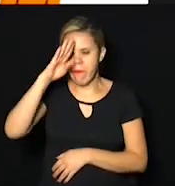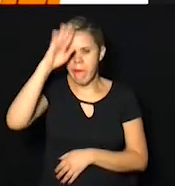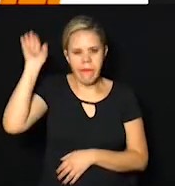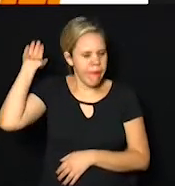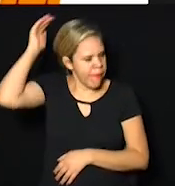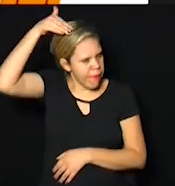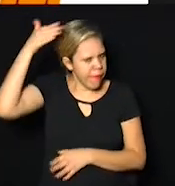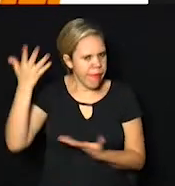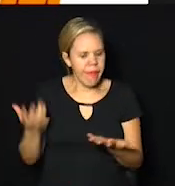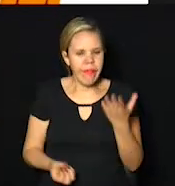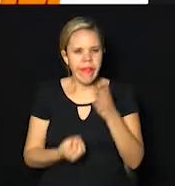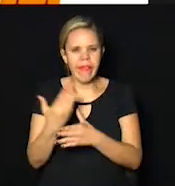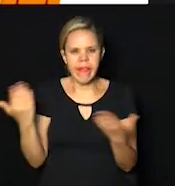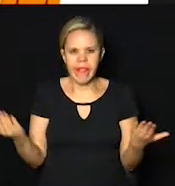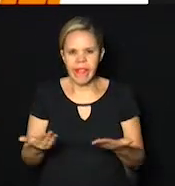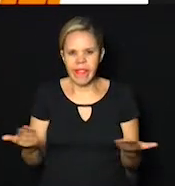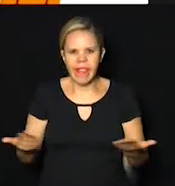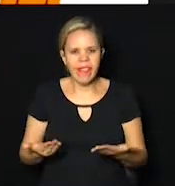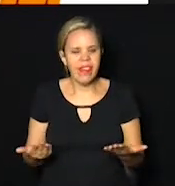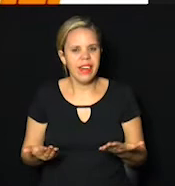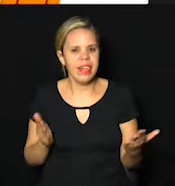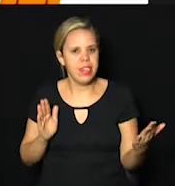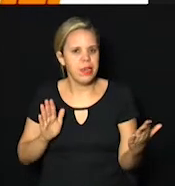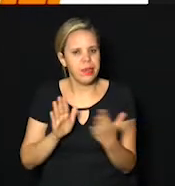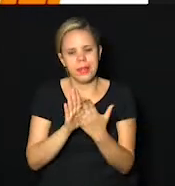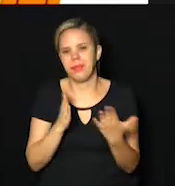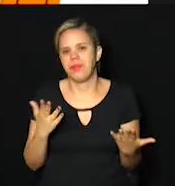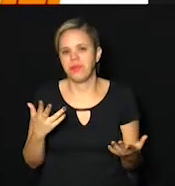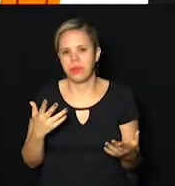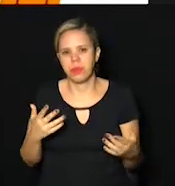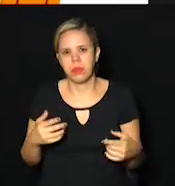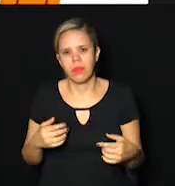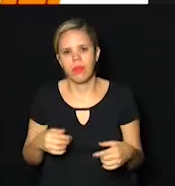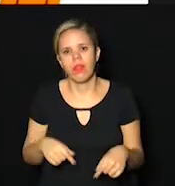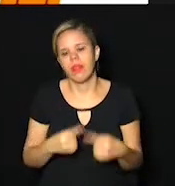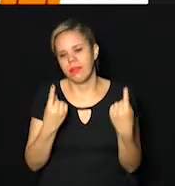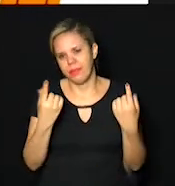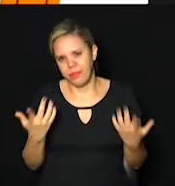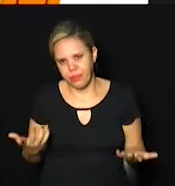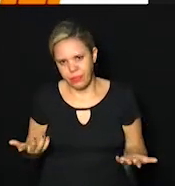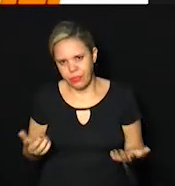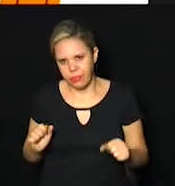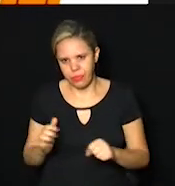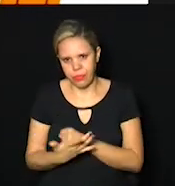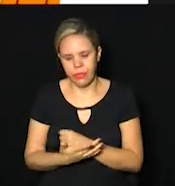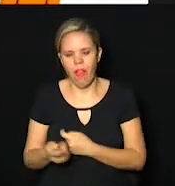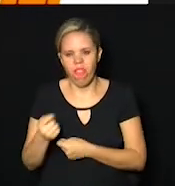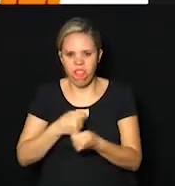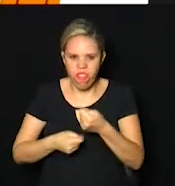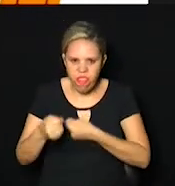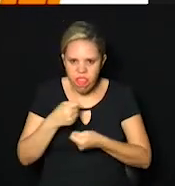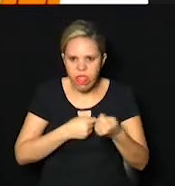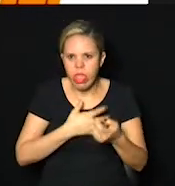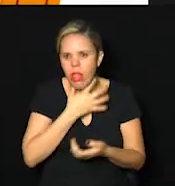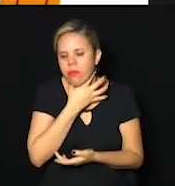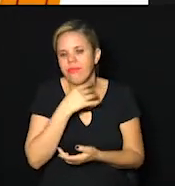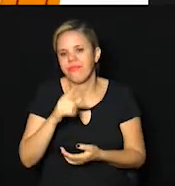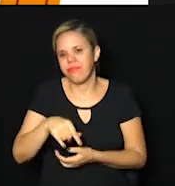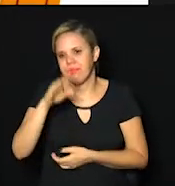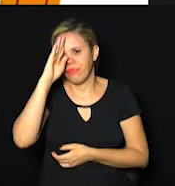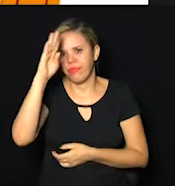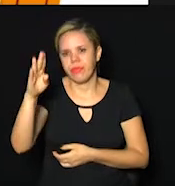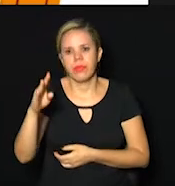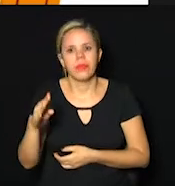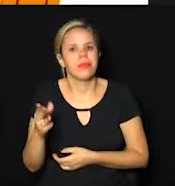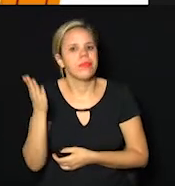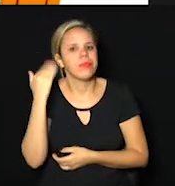o que está acontecendo agora, encarar a Covid, encarar a crise econômica, tudo isso é política, claro que é, e é fundamental que a gente